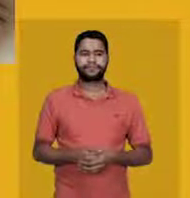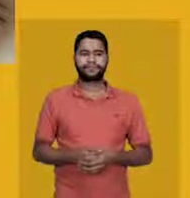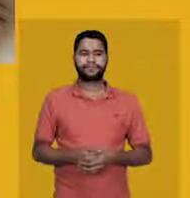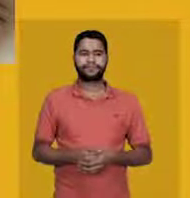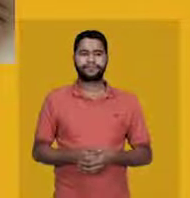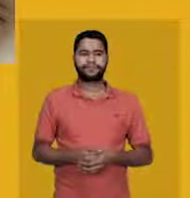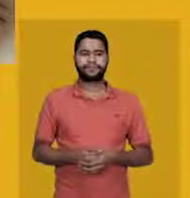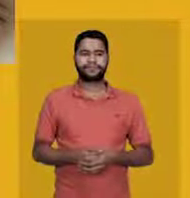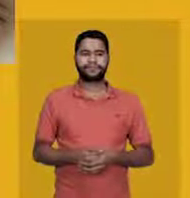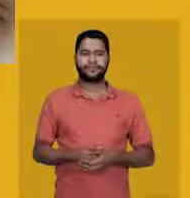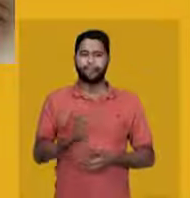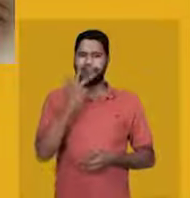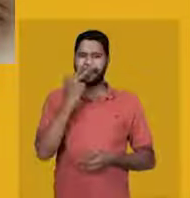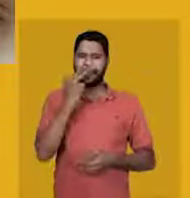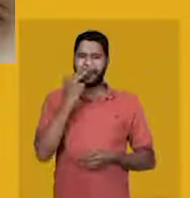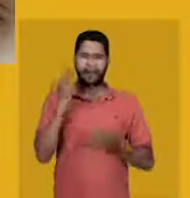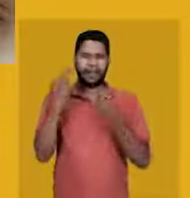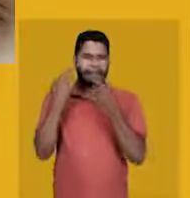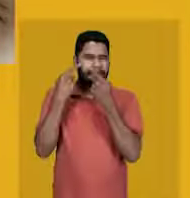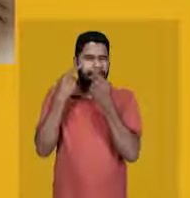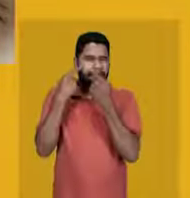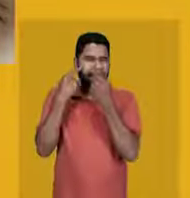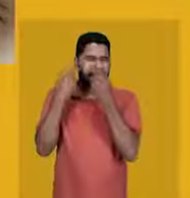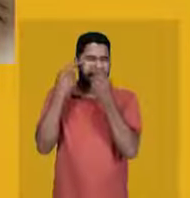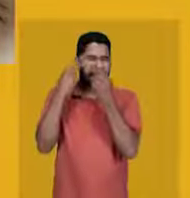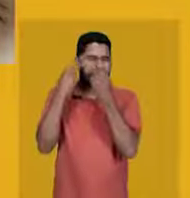em forma de furúnculo, né, de espinha.